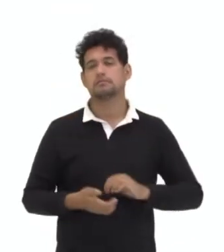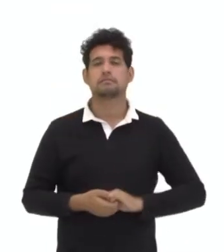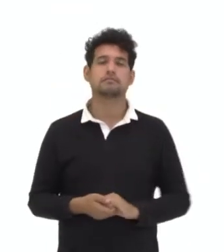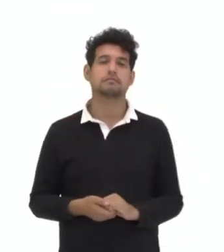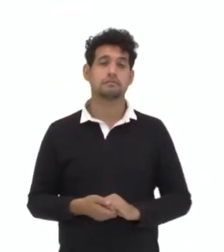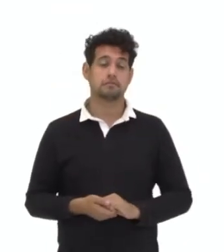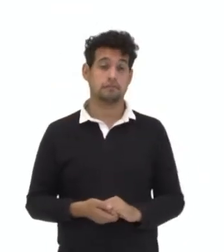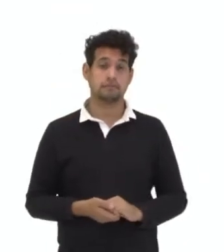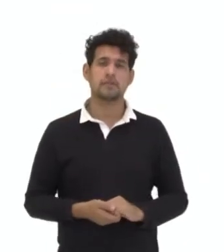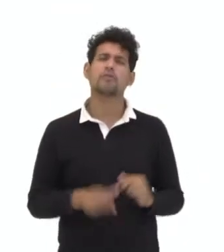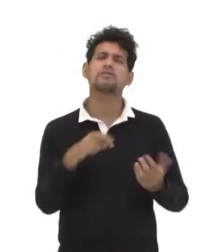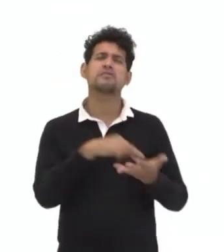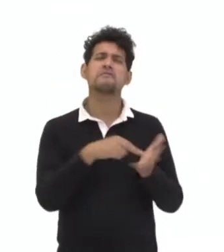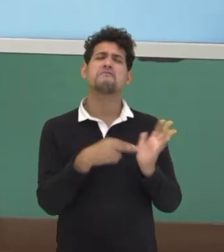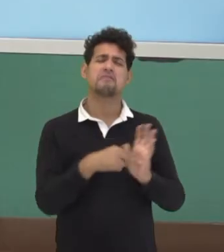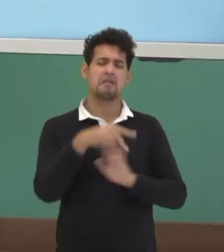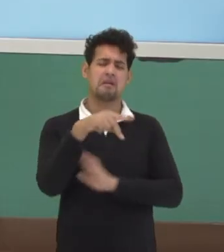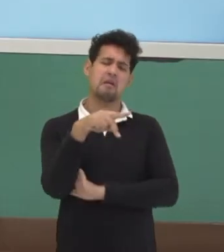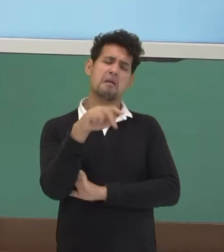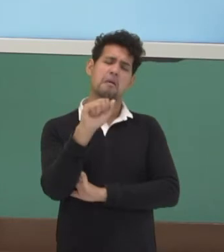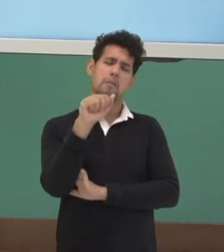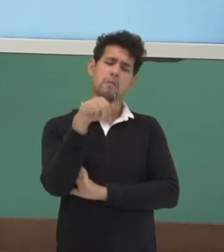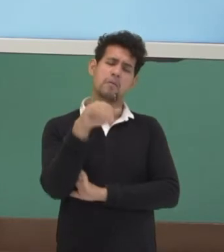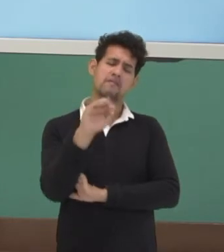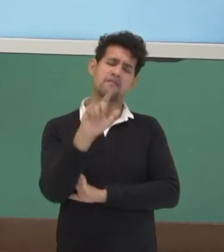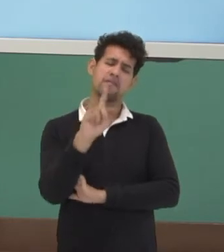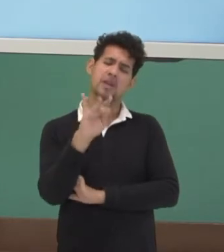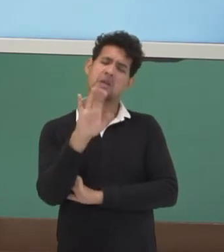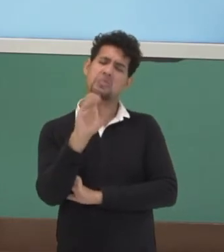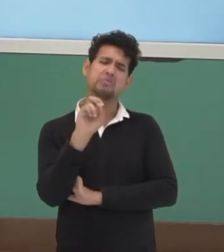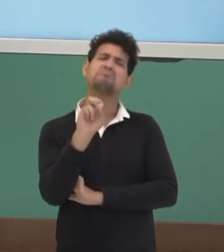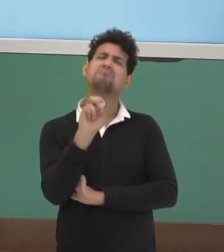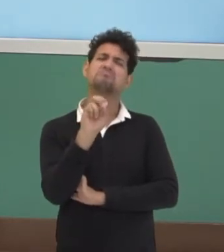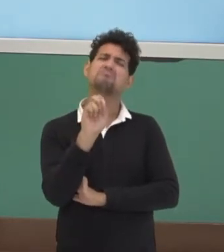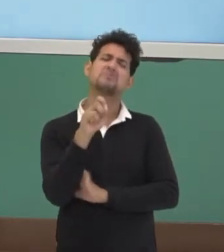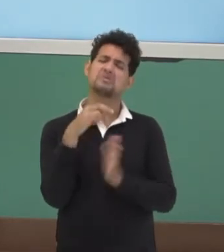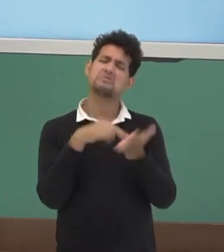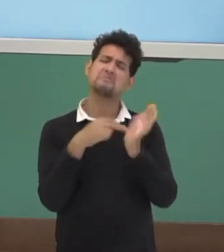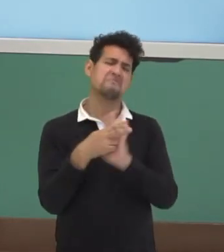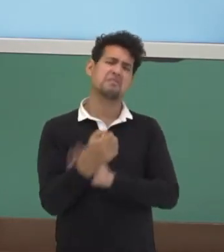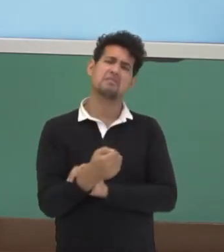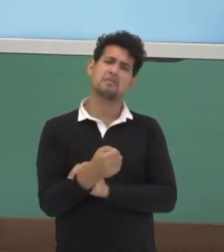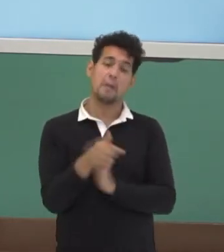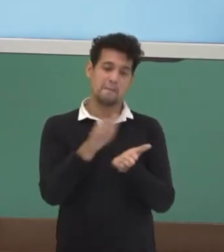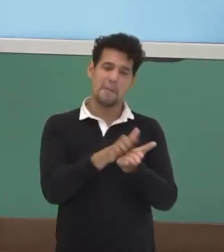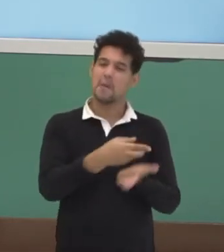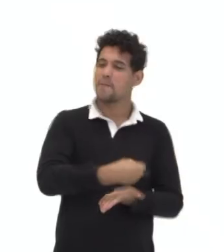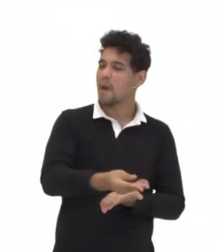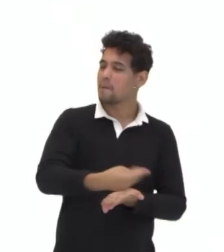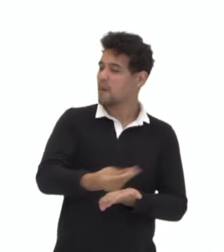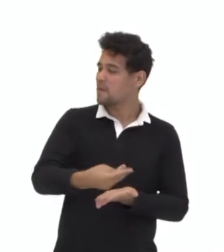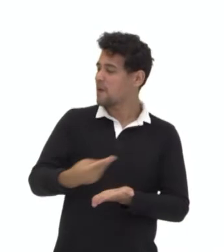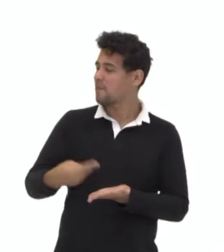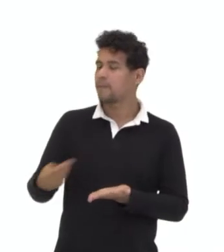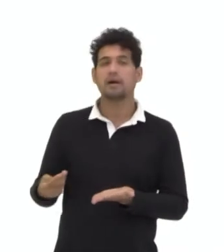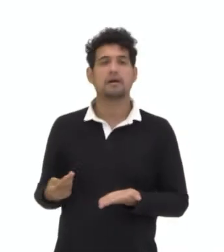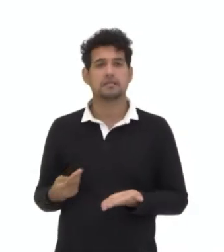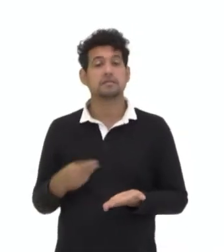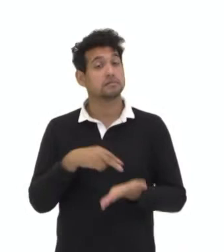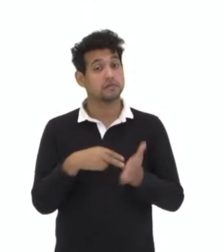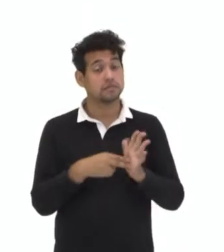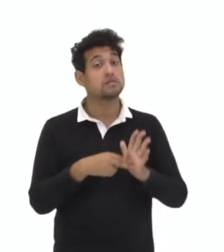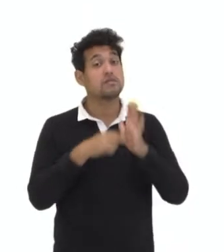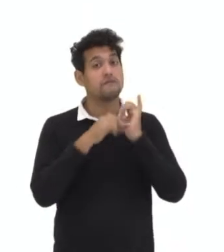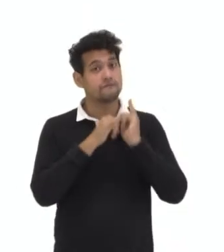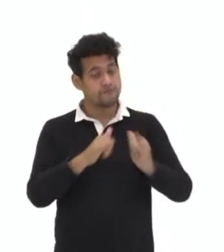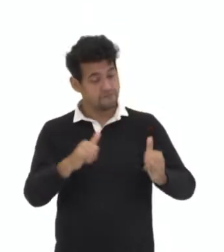O que é um panfleto? Você já se questionou? Qual a definição de um panfleto? Então, um panfleto é uma peça publicitária que